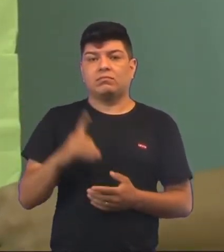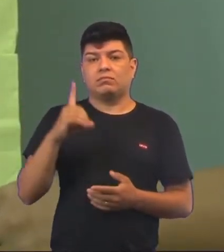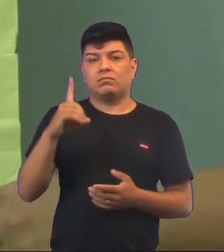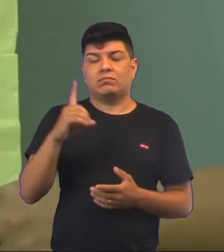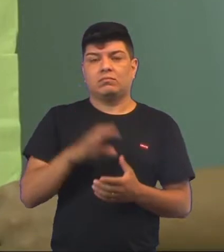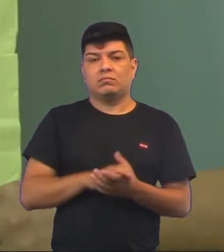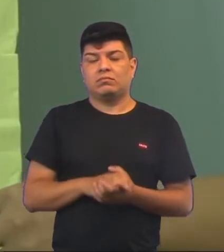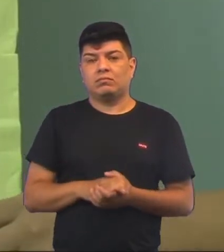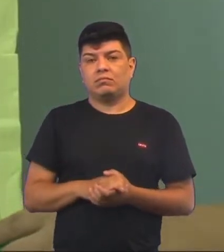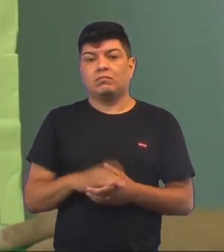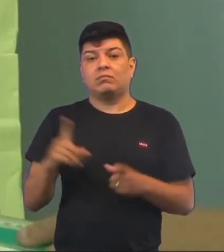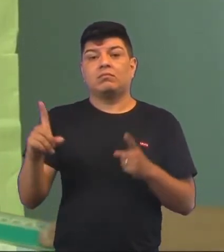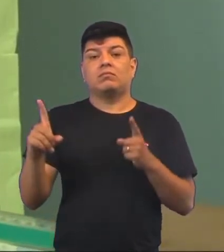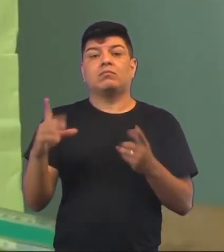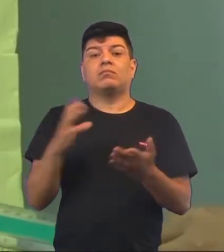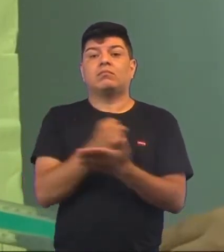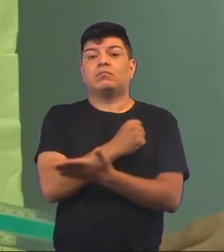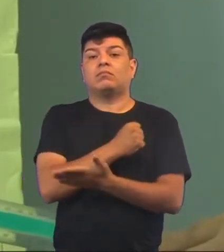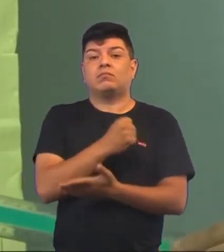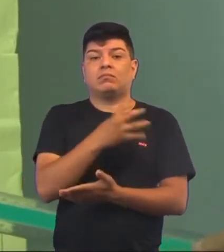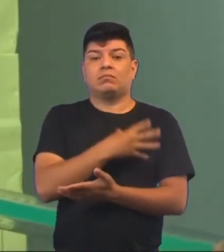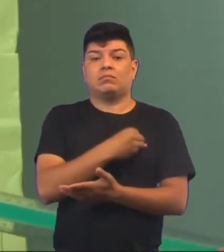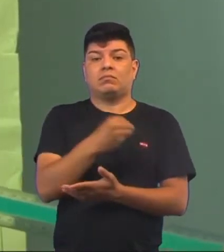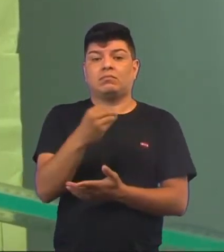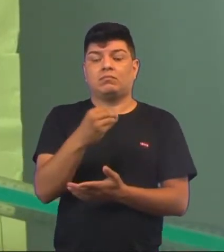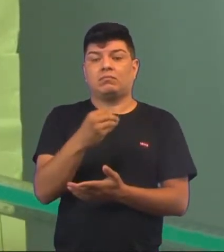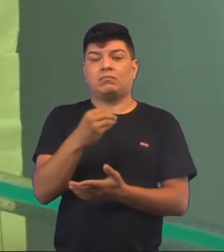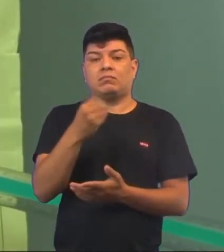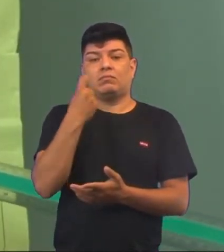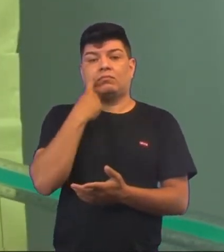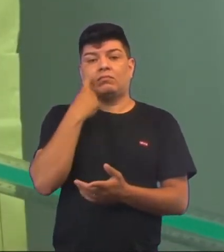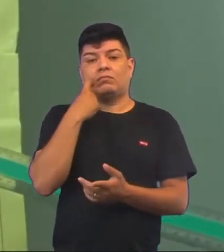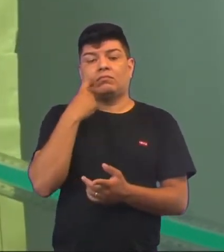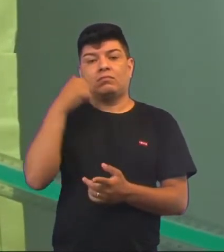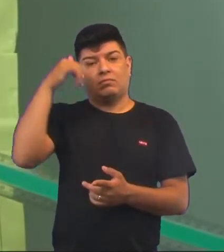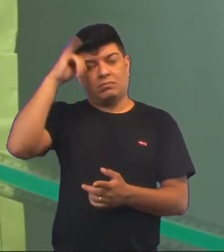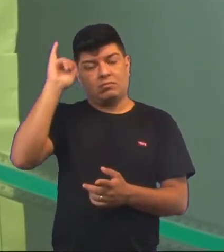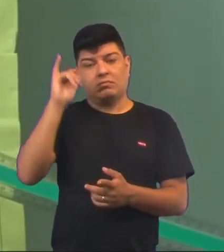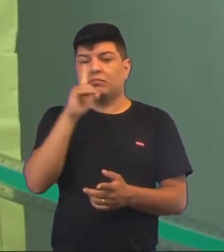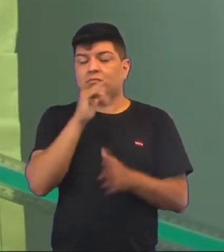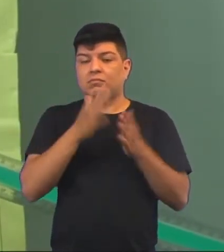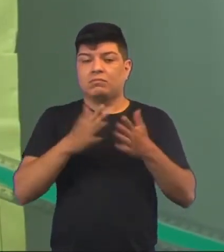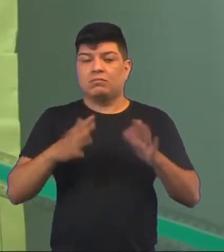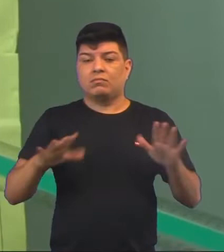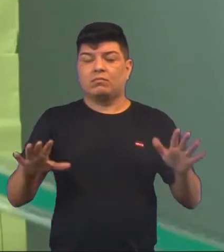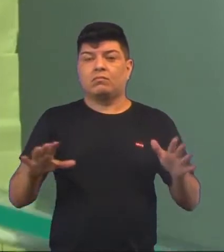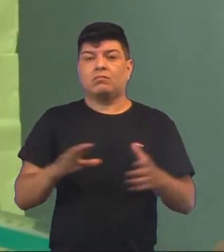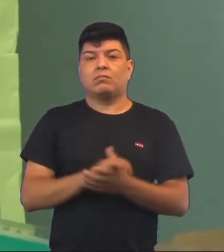D, que foi resgatado um filhote de peixe-boi em uma praia do Ceará.